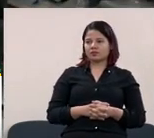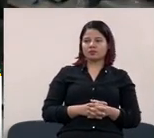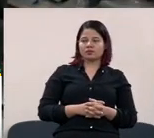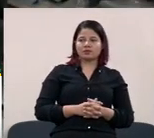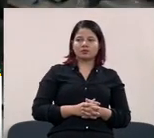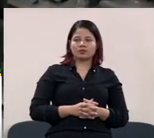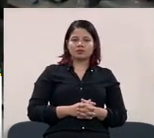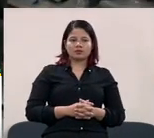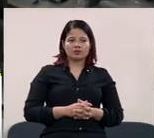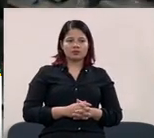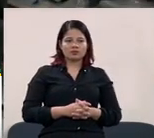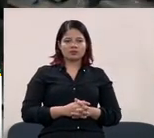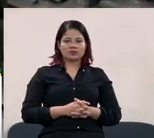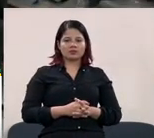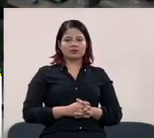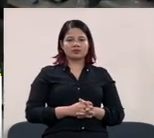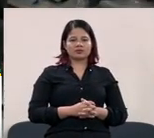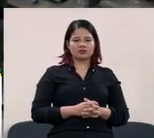Posso falar?